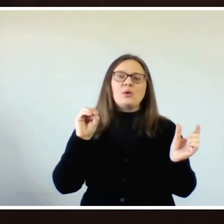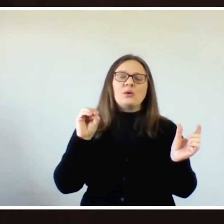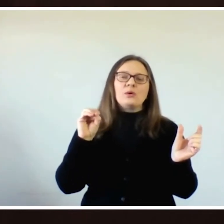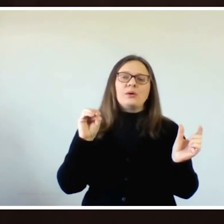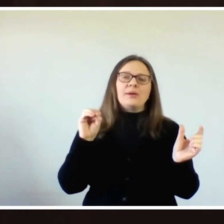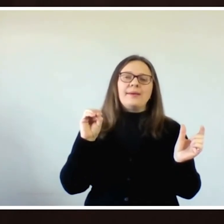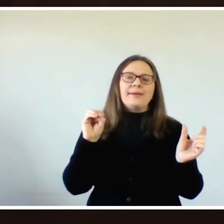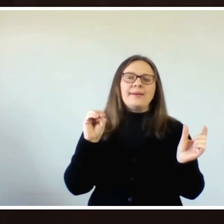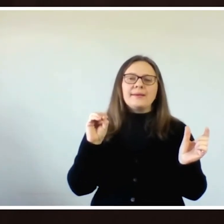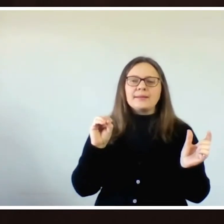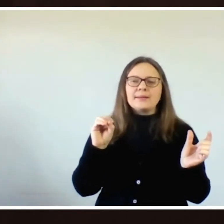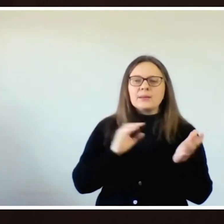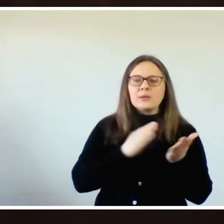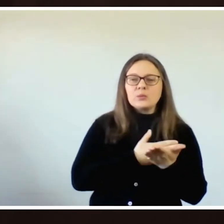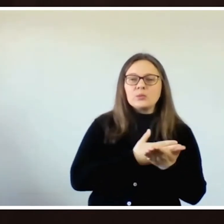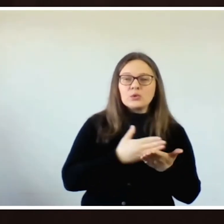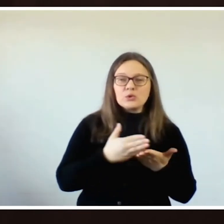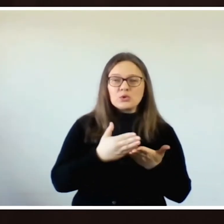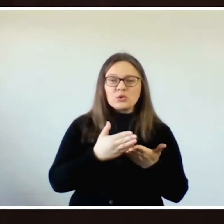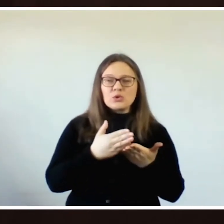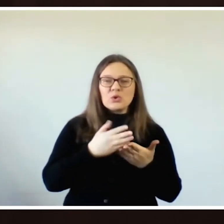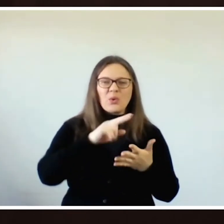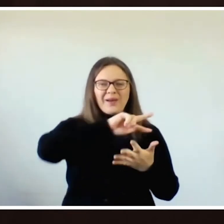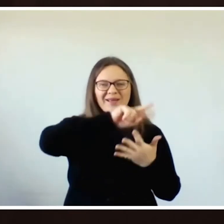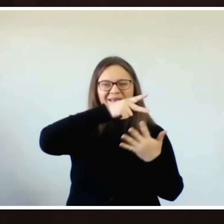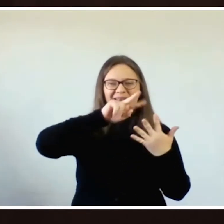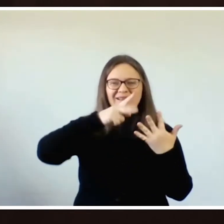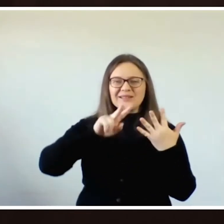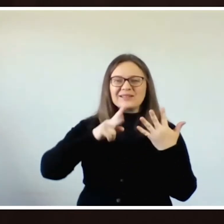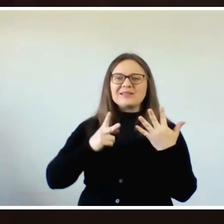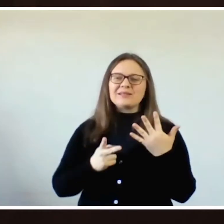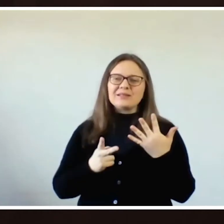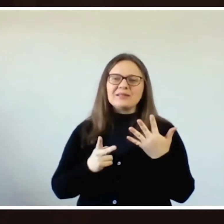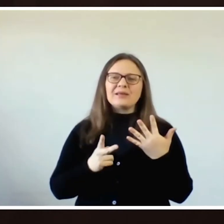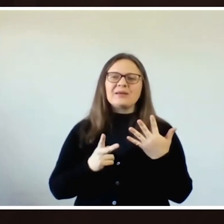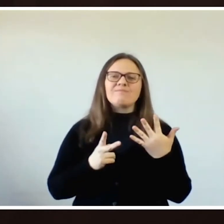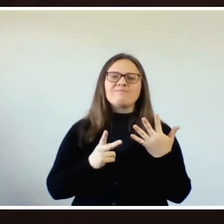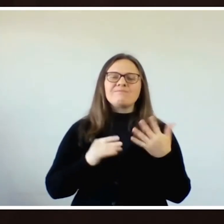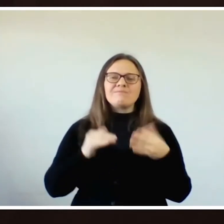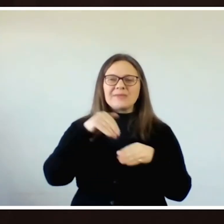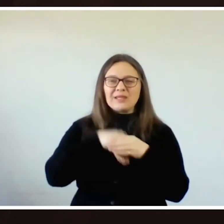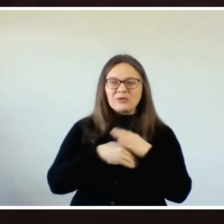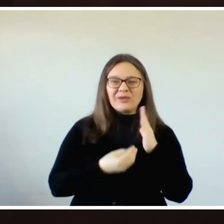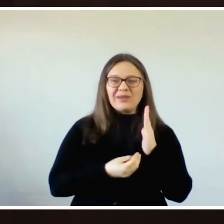heresia, tá? Então, eles foram, de certa forma,